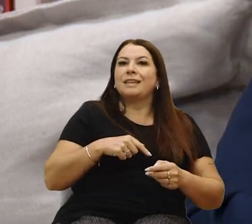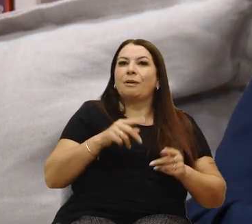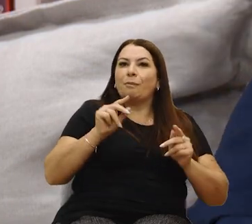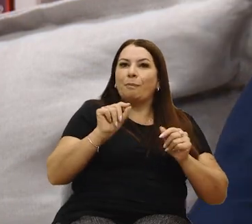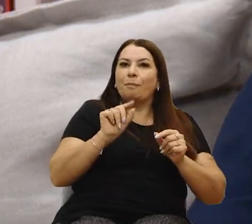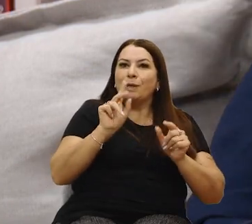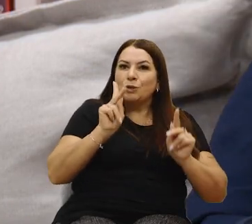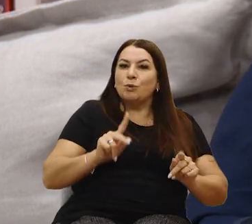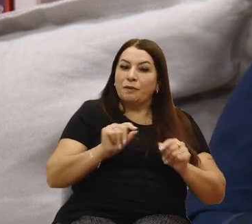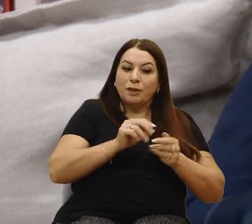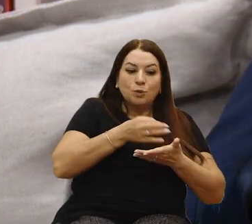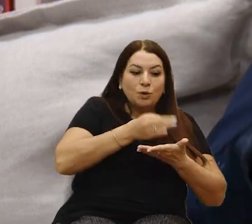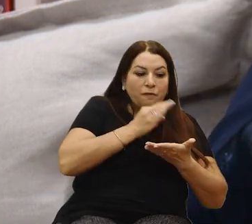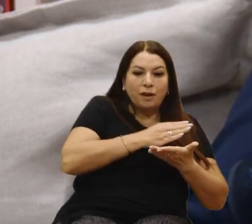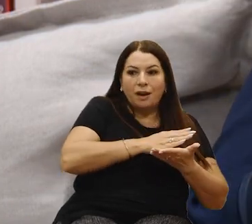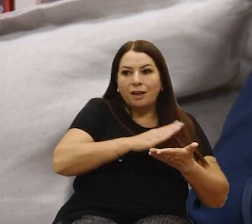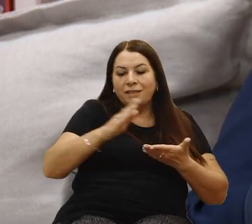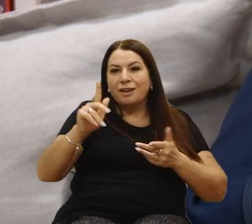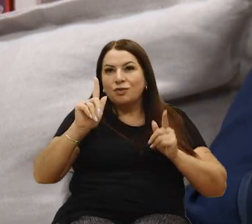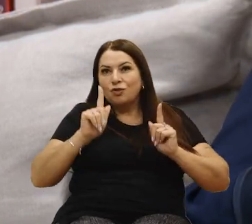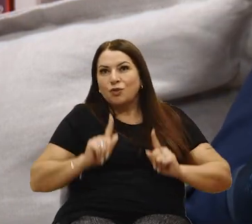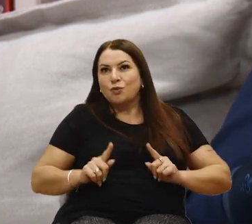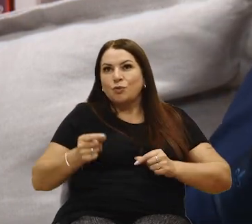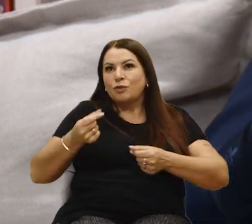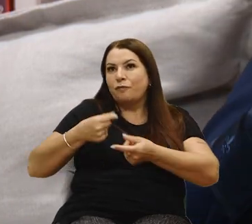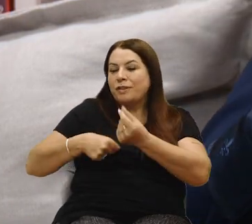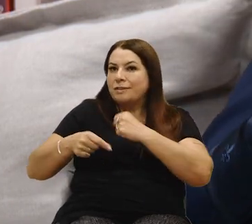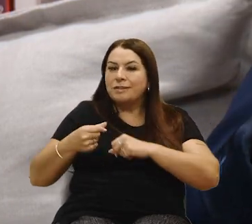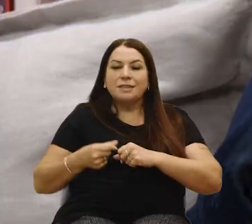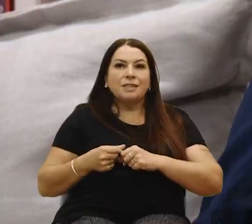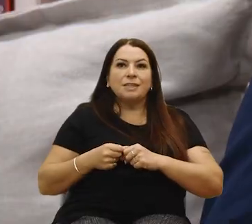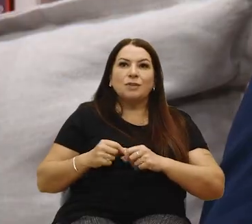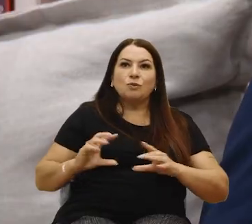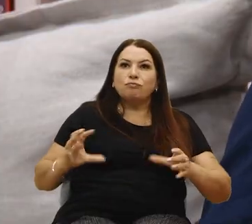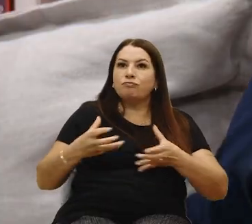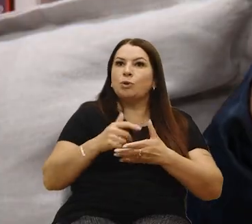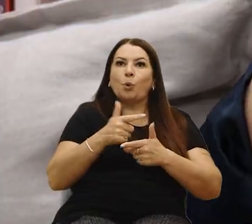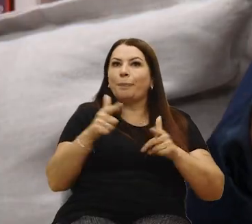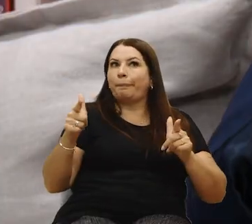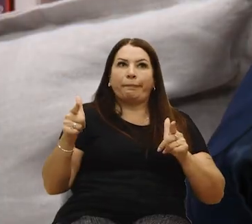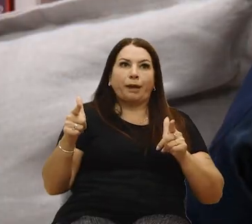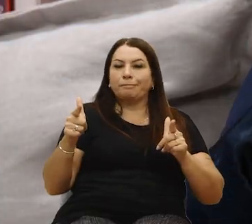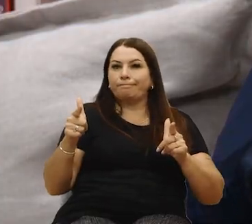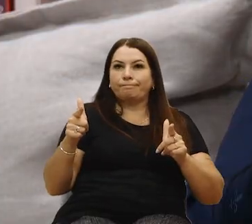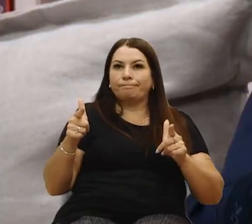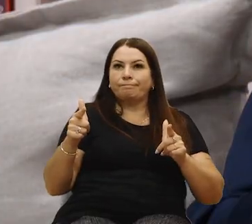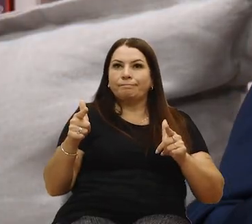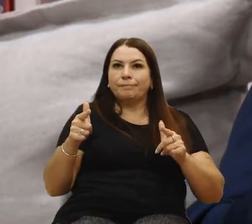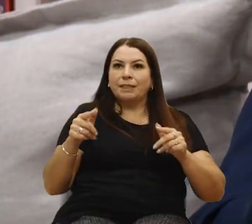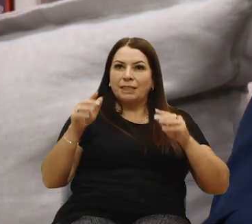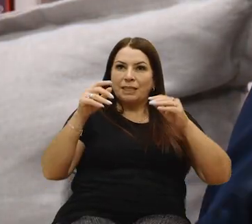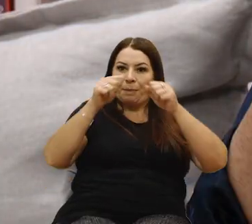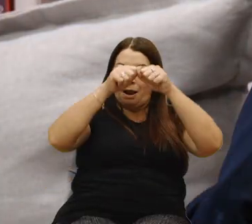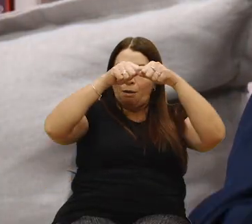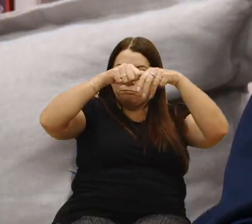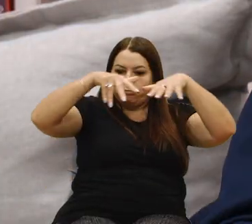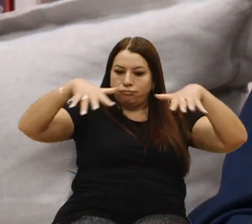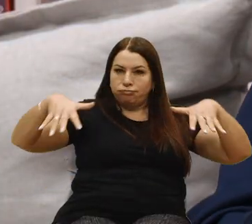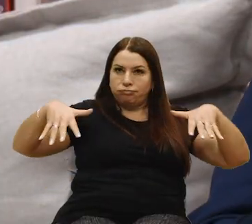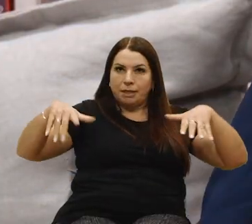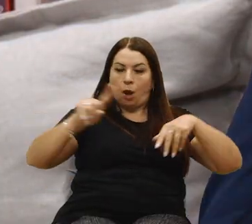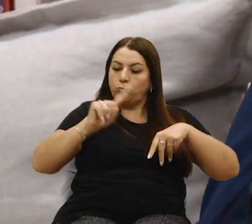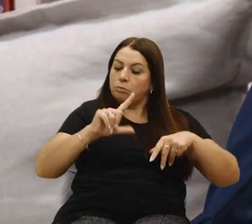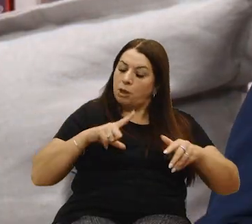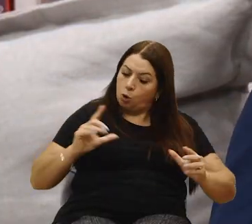faz o café, a gestora do financeiro. Então, não existe uma hierarquia, existe um